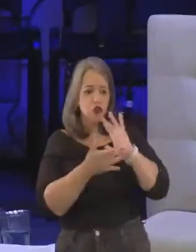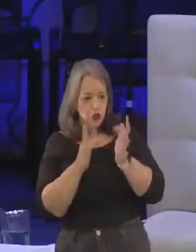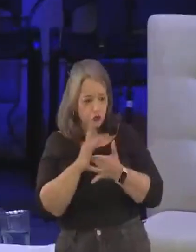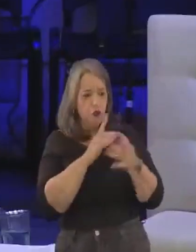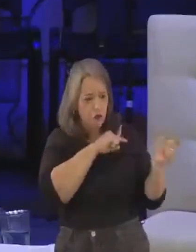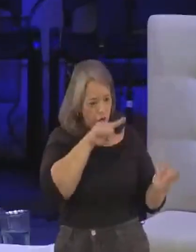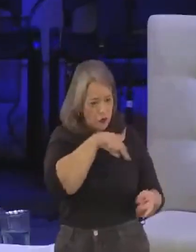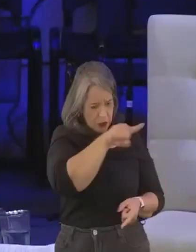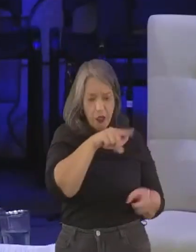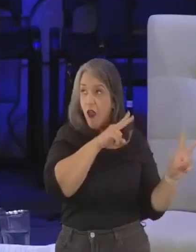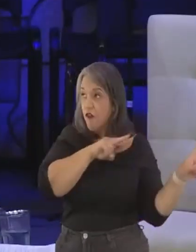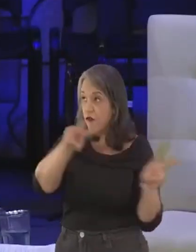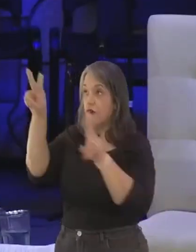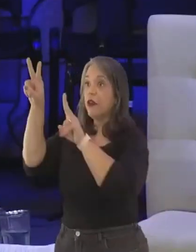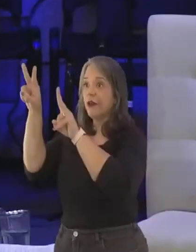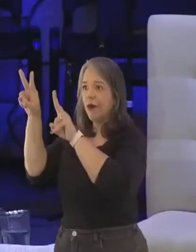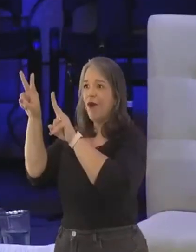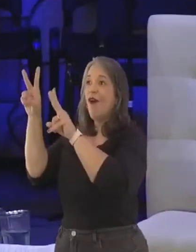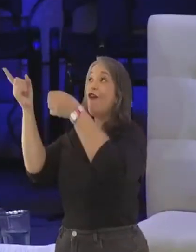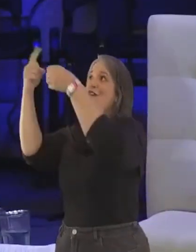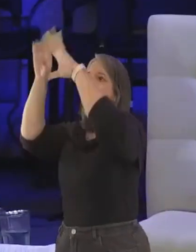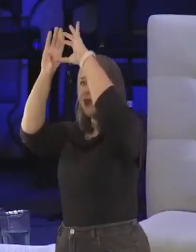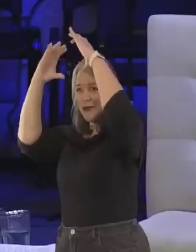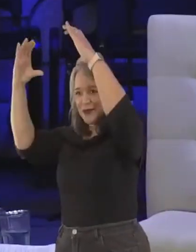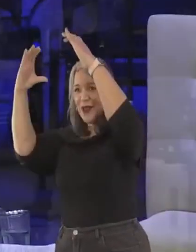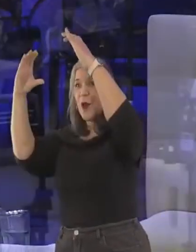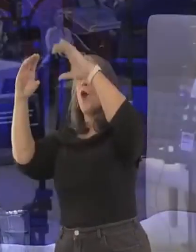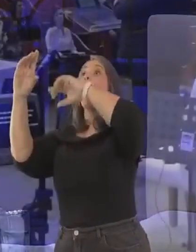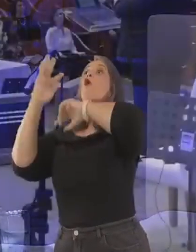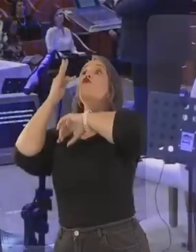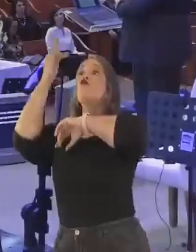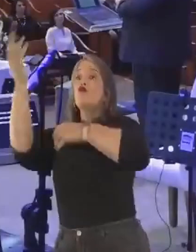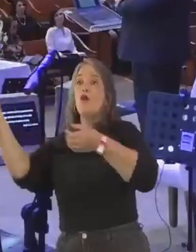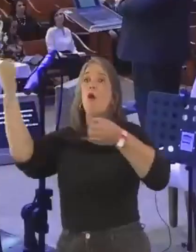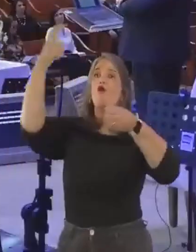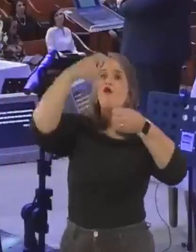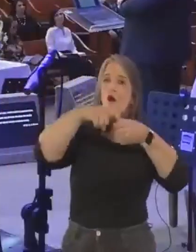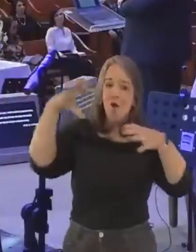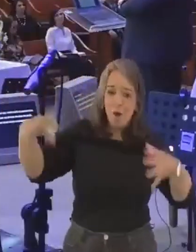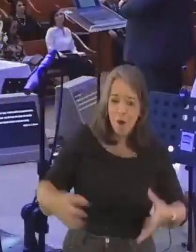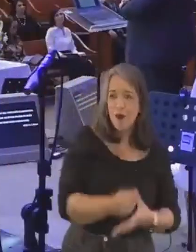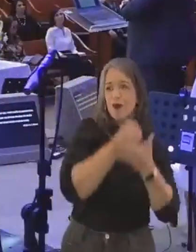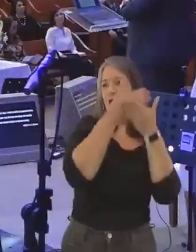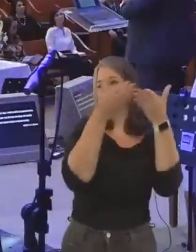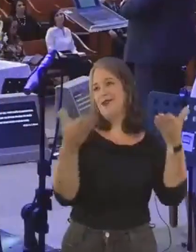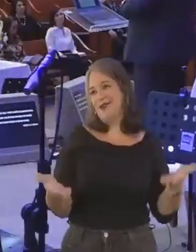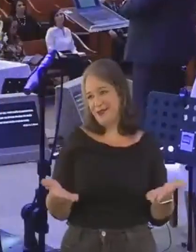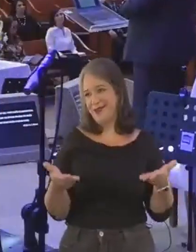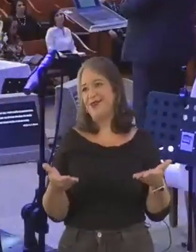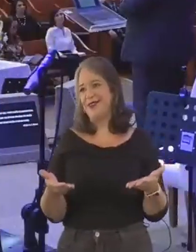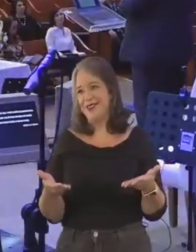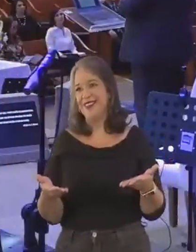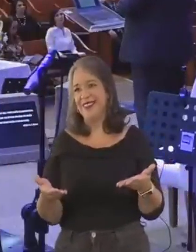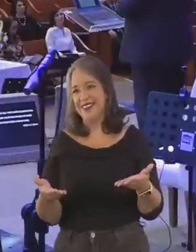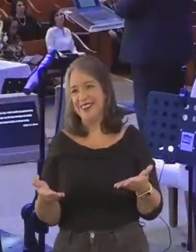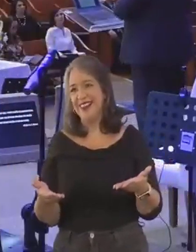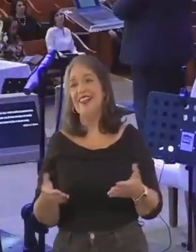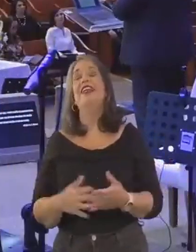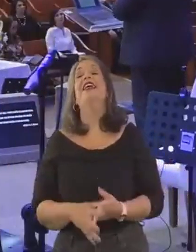Meus irmãos, essa é uma das maiores esperanças da fé cristã. Jesus